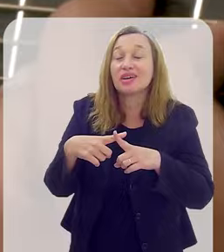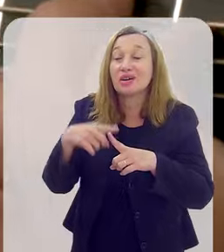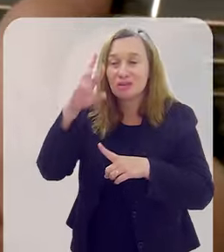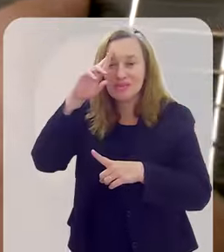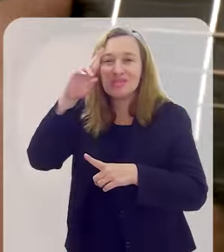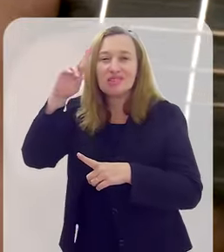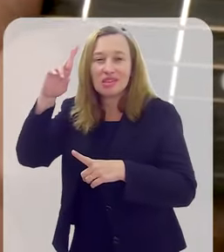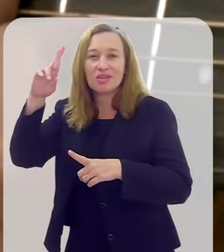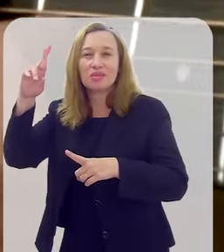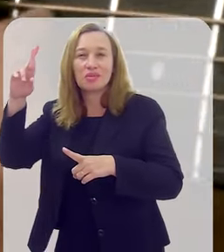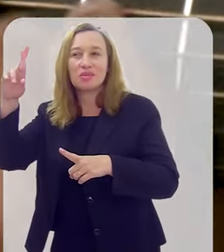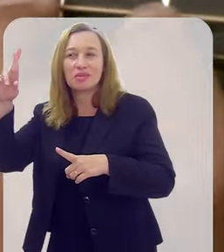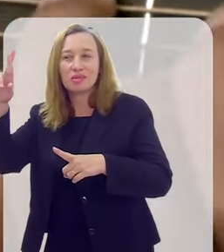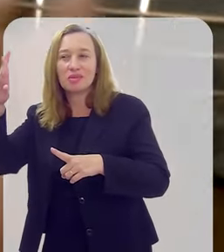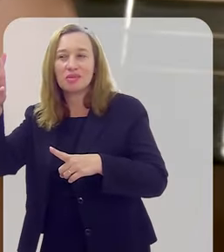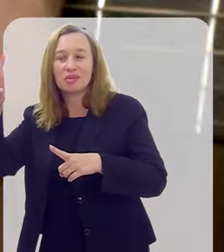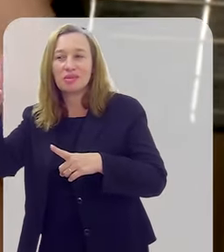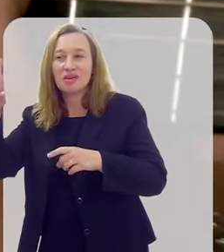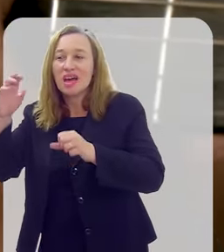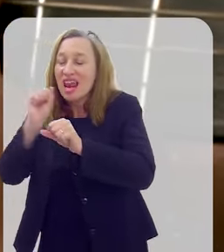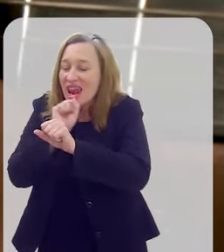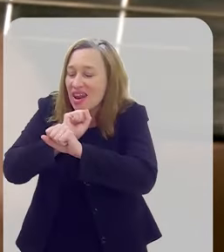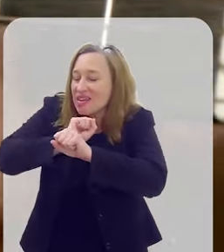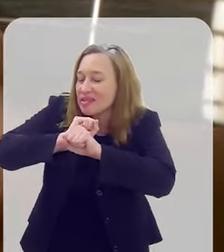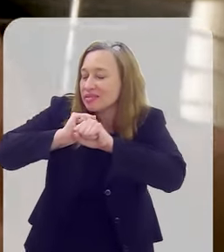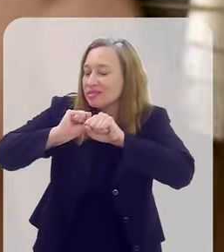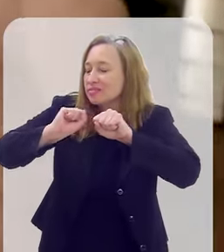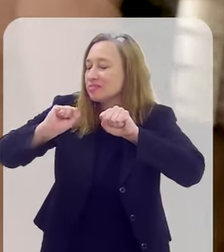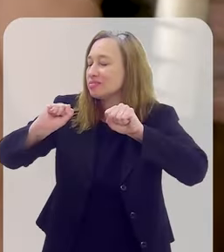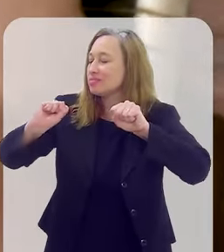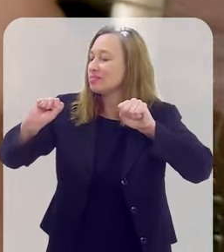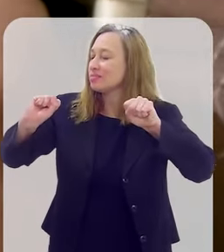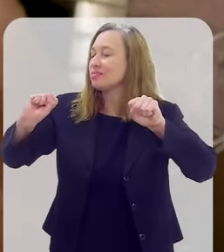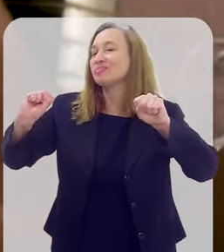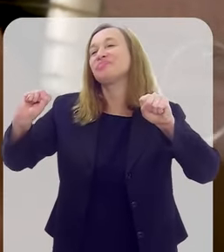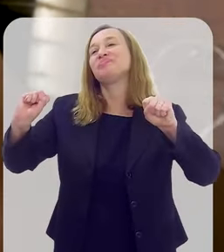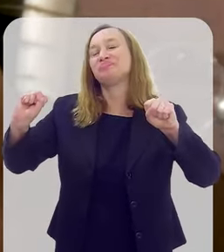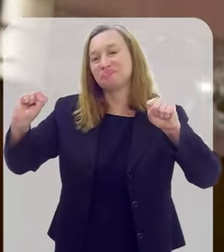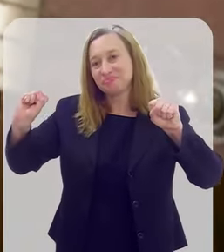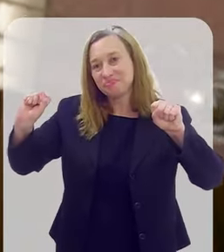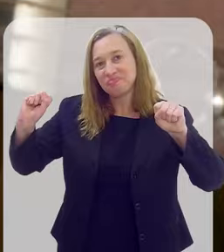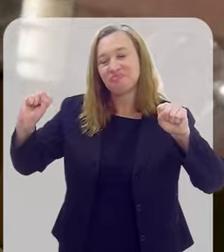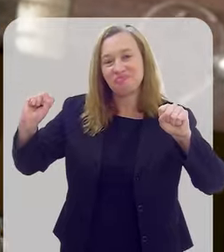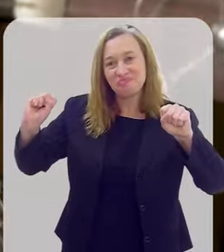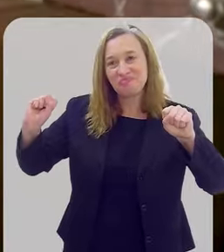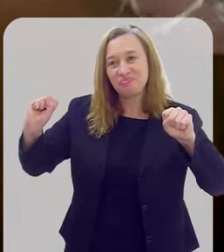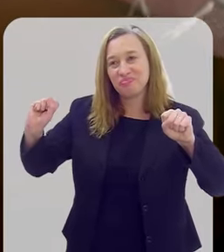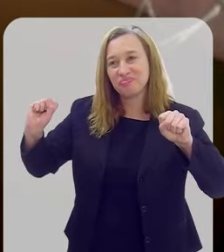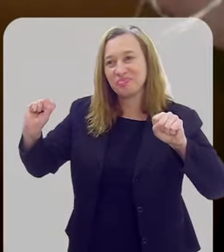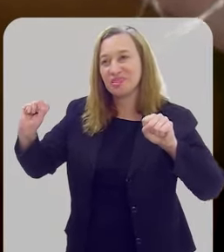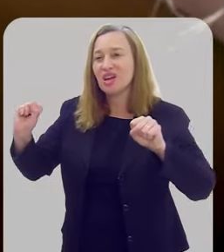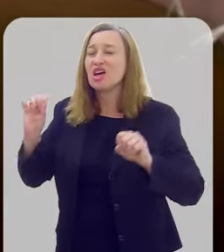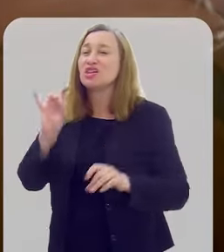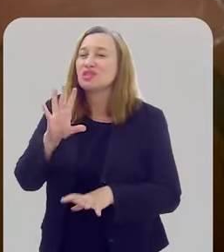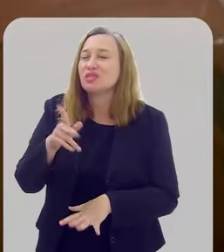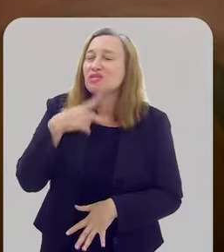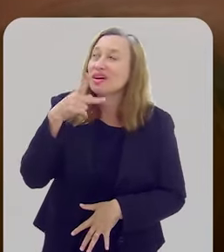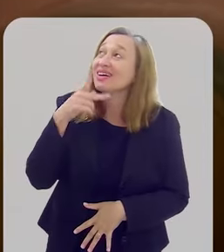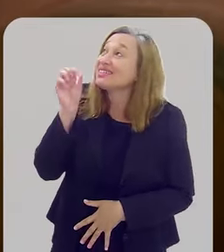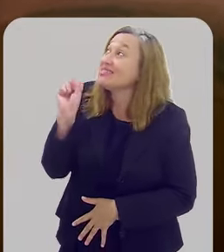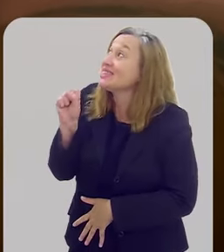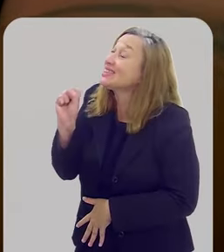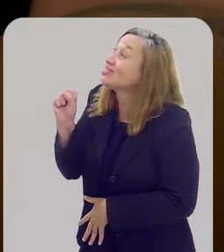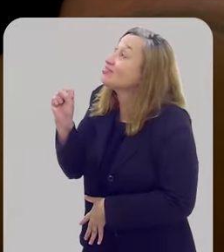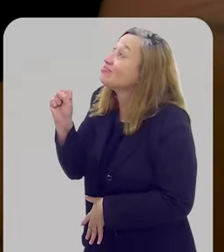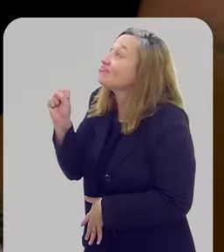por a chave dele você Ti em sua mão